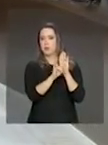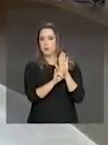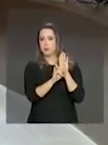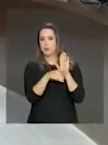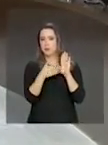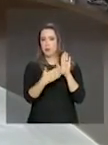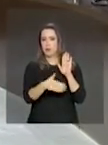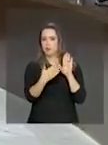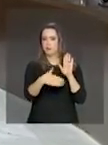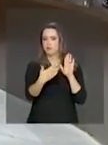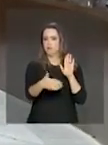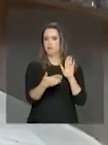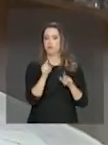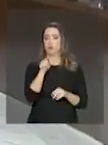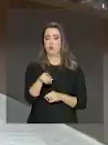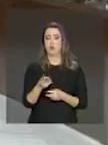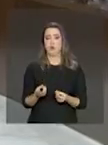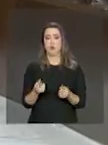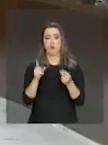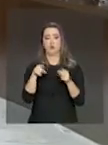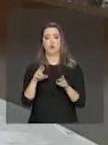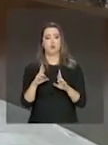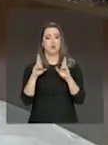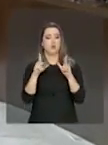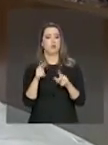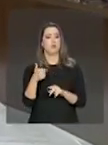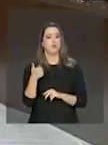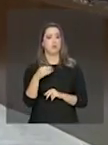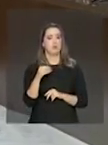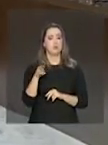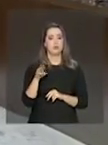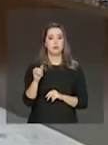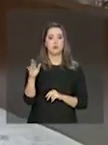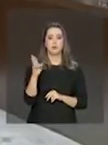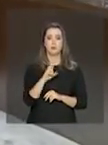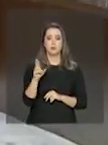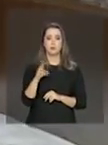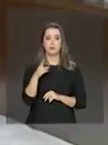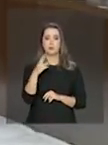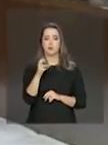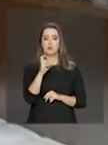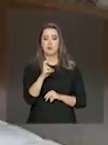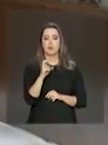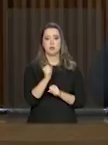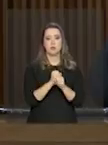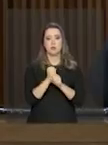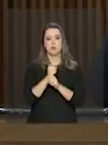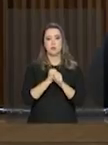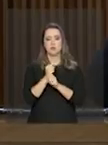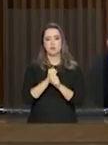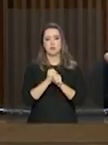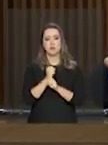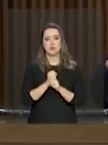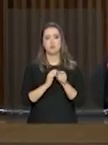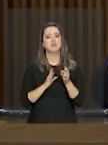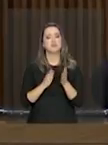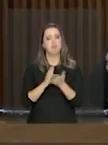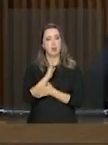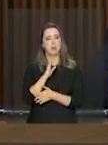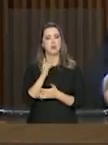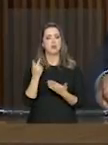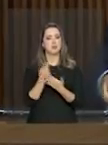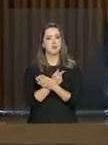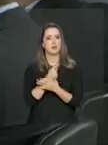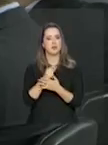Parcerias. O investimento previsto é de 100 bilhões de reais nos próximos 35 anos. O aval foi dado pelo